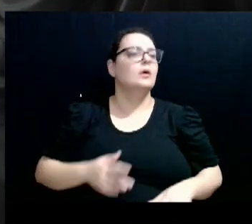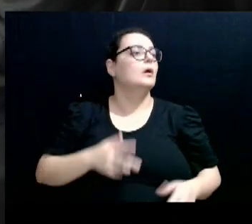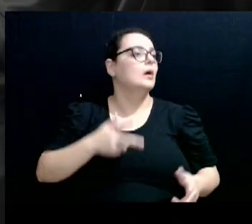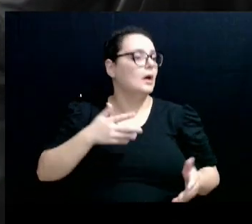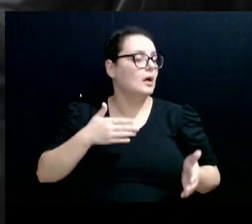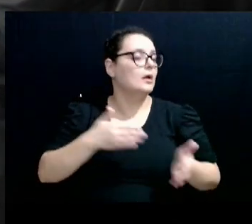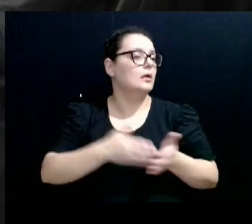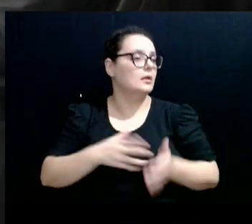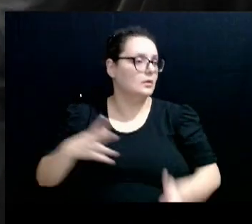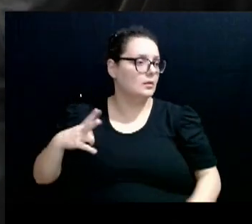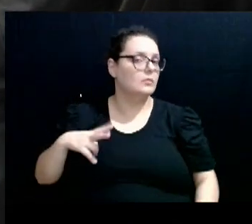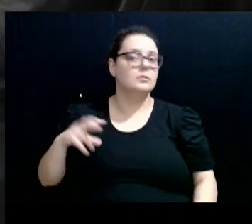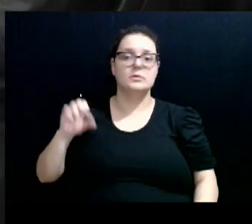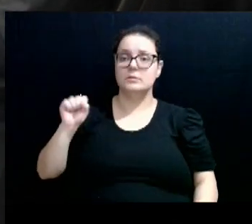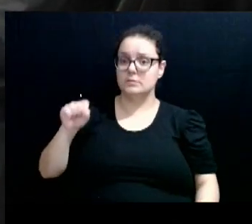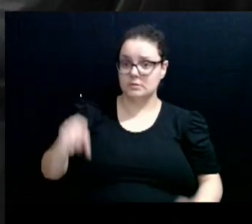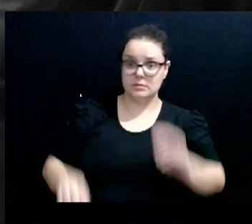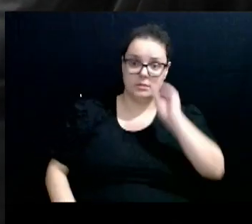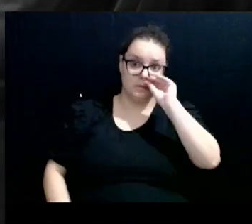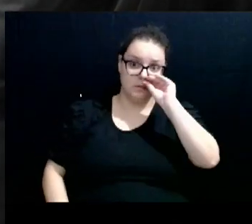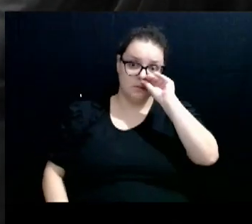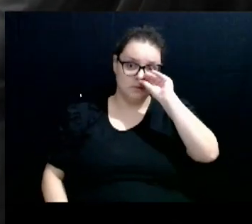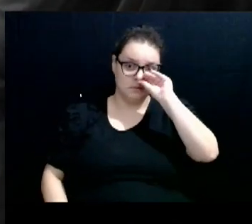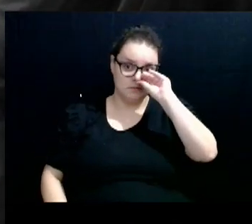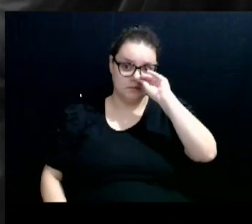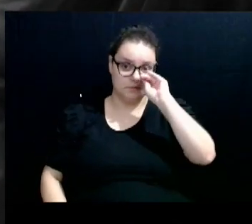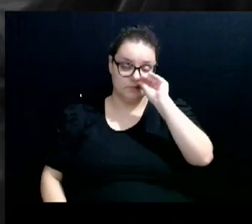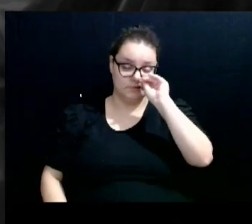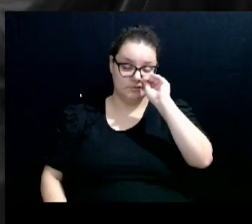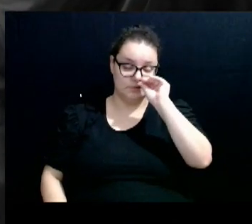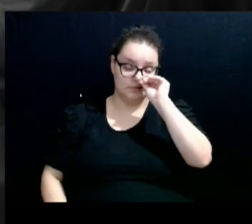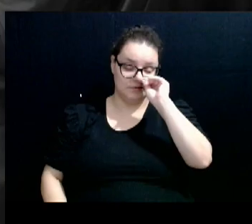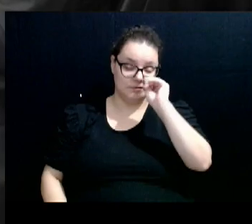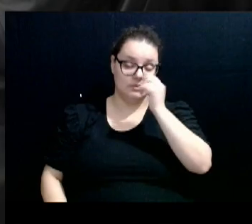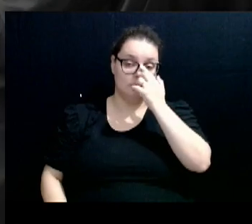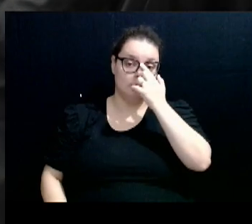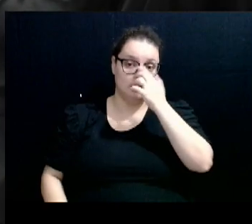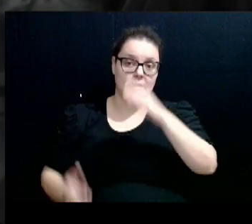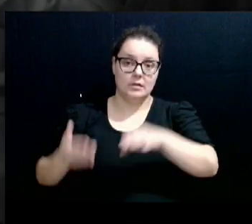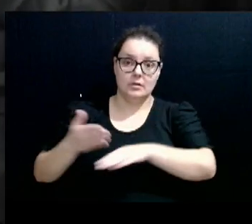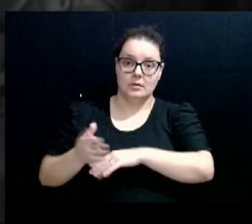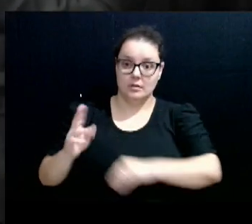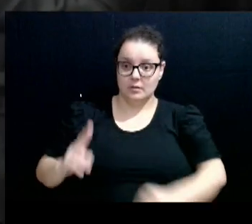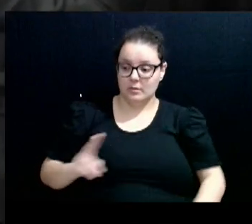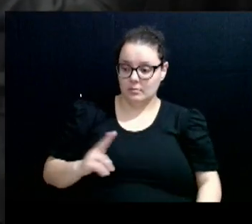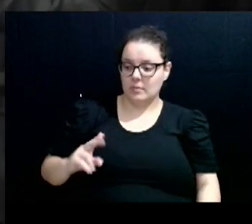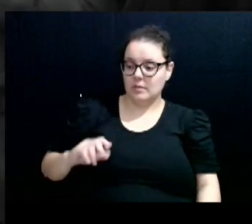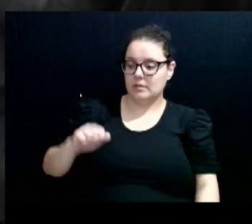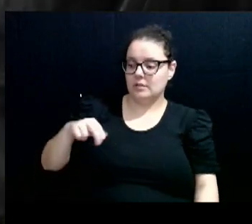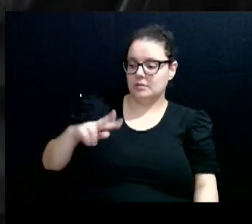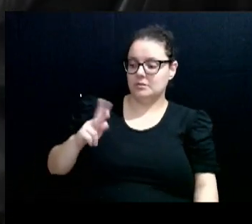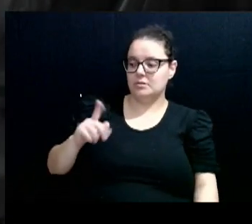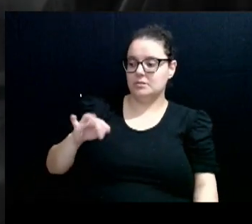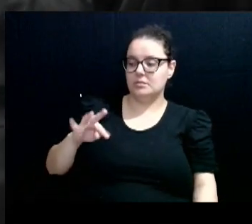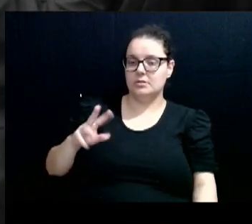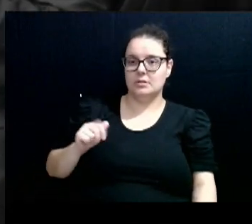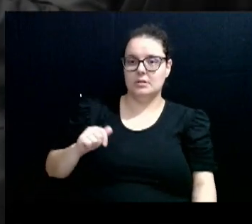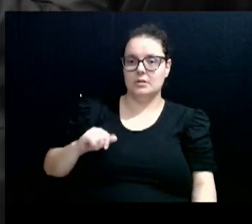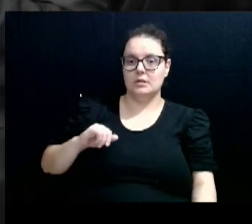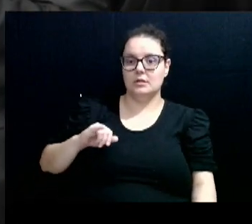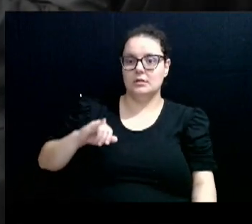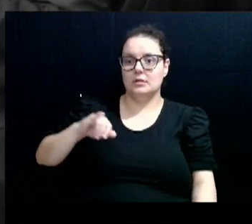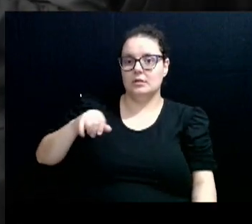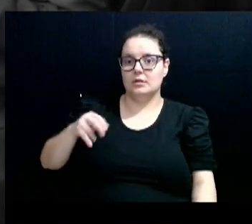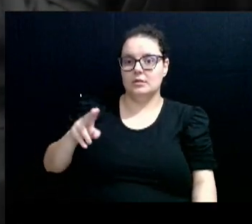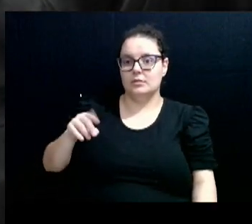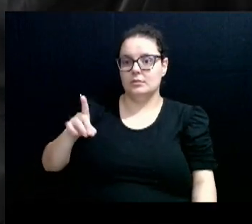Meu Deus do céu, eu entrei numa época muito difícil, eu entrei na Faculdade Padre Anchieta de Jundiaí, o meu nome saiu no jornal, de tão importante que era se